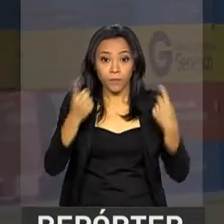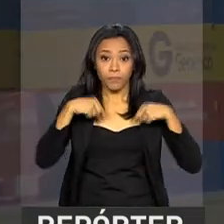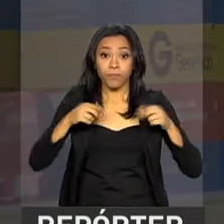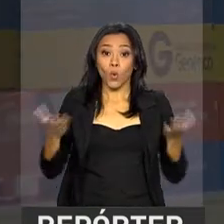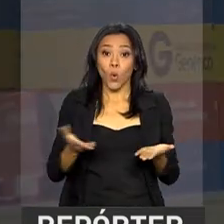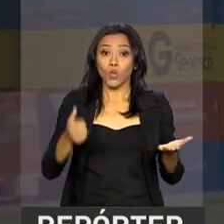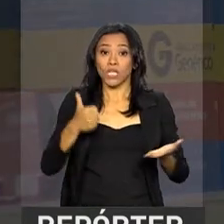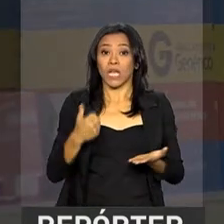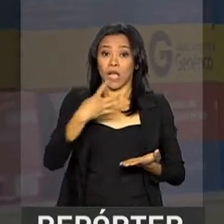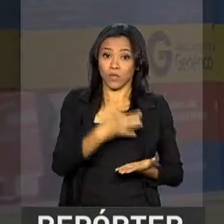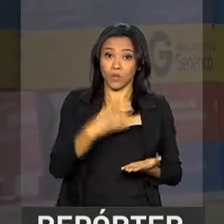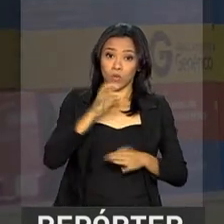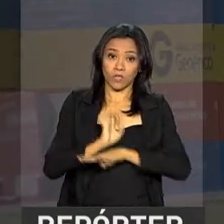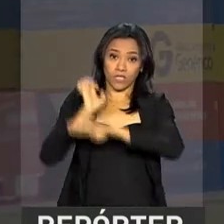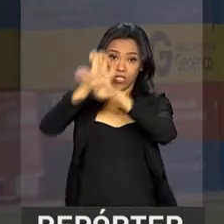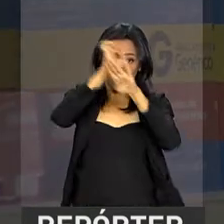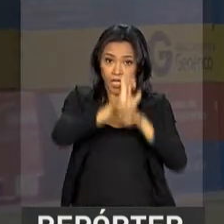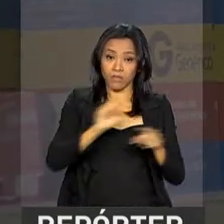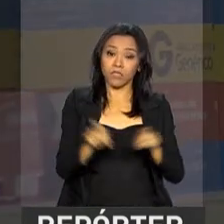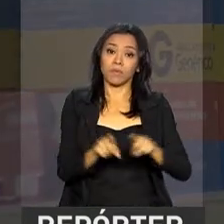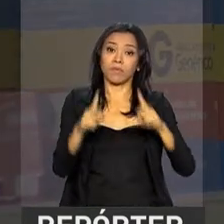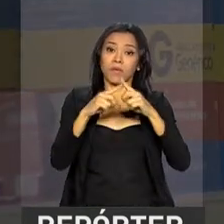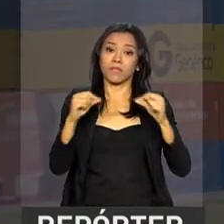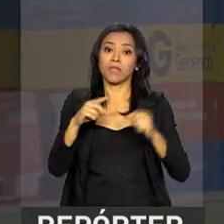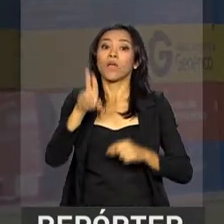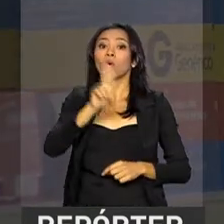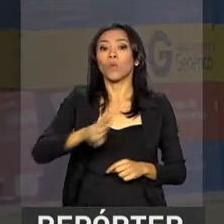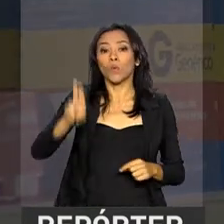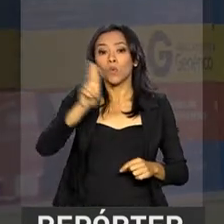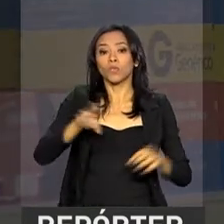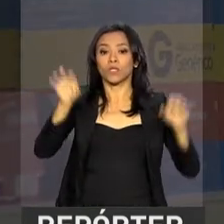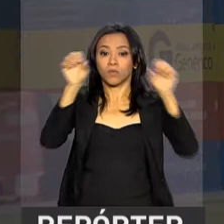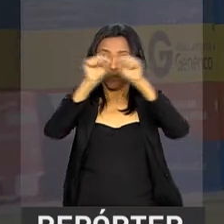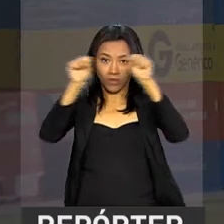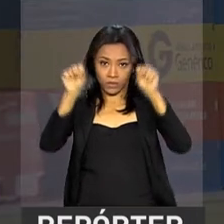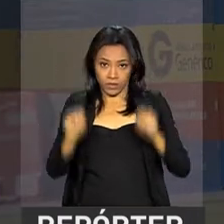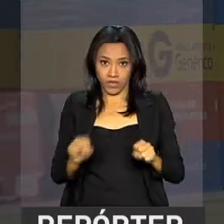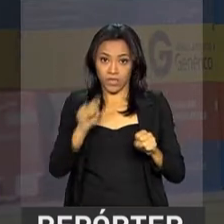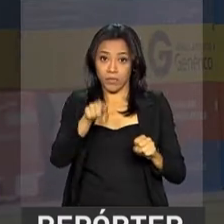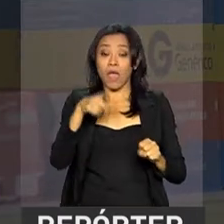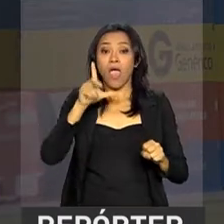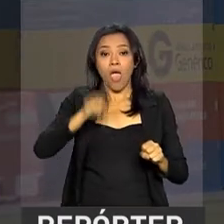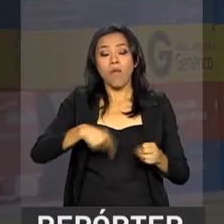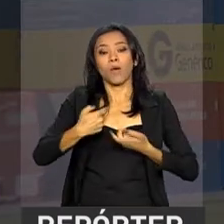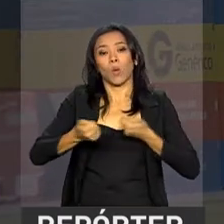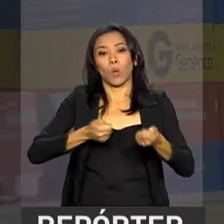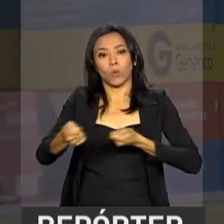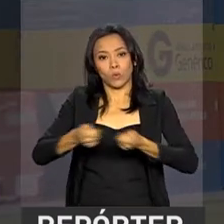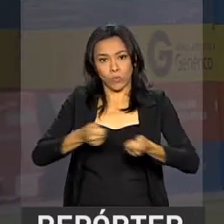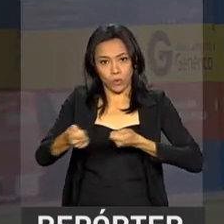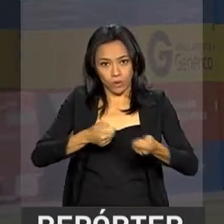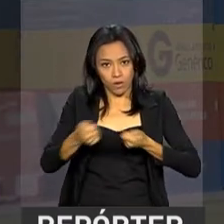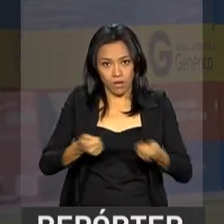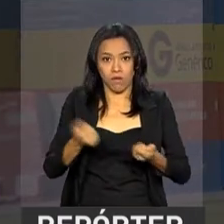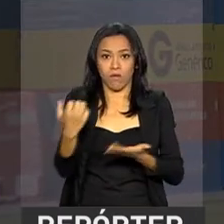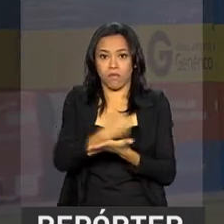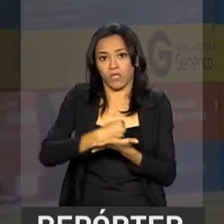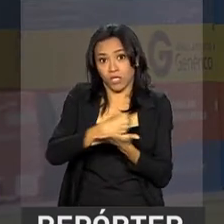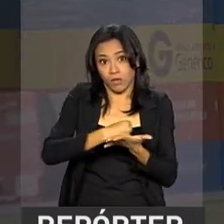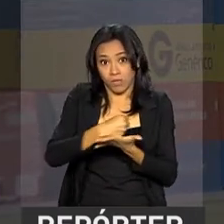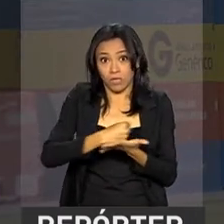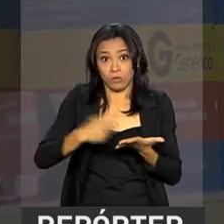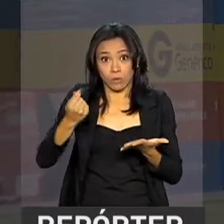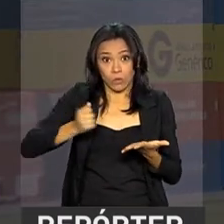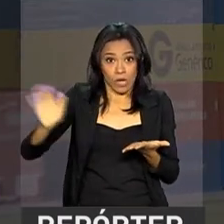estados e do distrito federal utiliza o sistema hórus usado para controle de remédios de alto custo e que agora